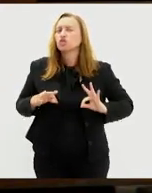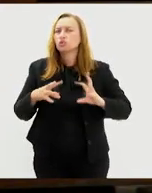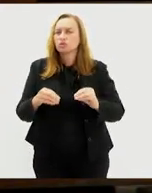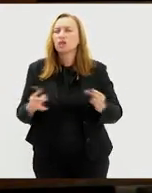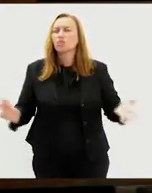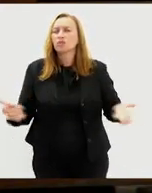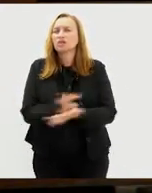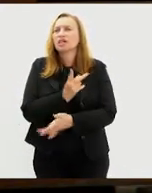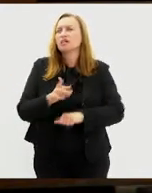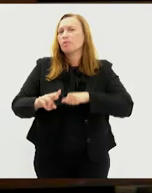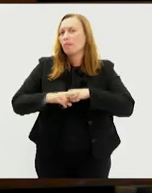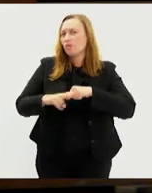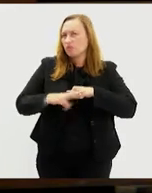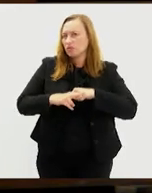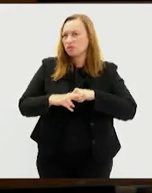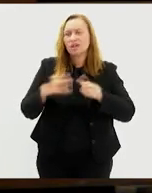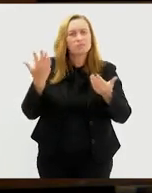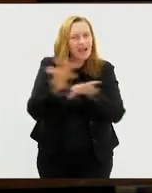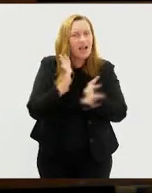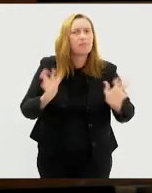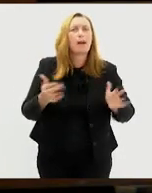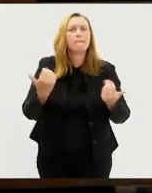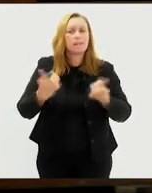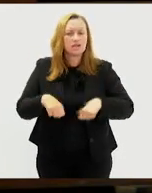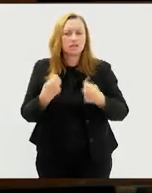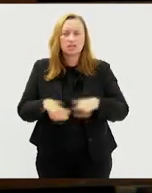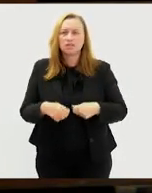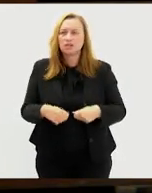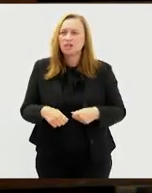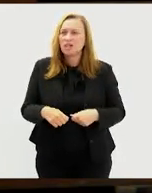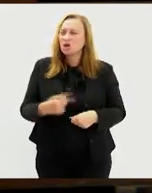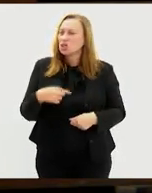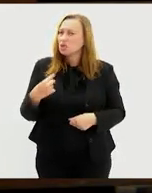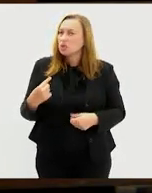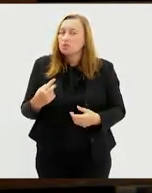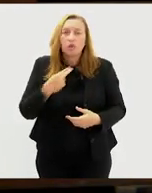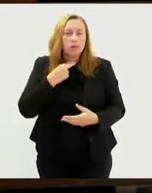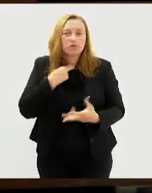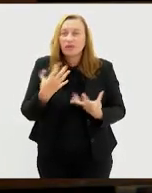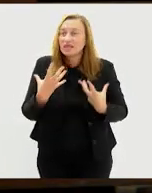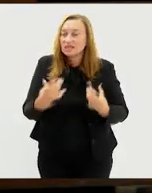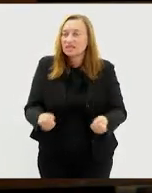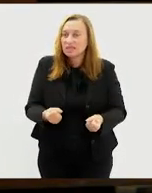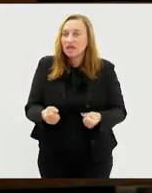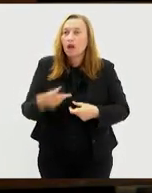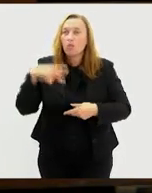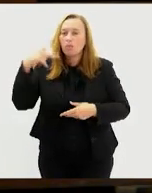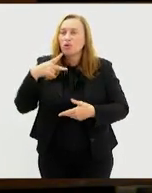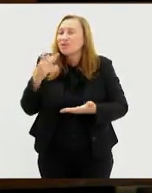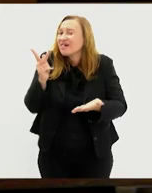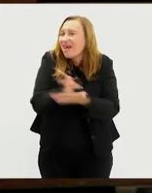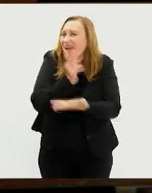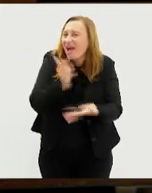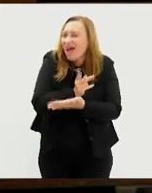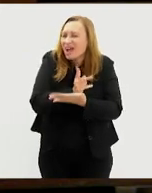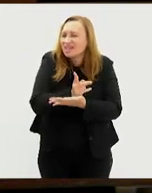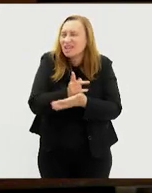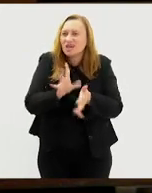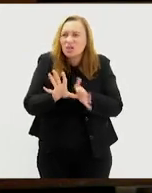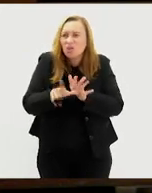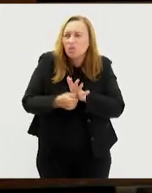contte tem que dar um basta não dá mais para aturar essa política nojenta nevasta praticada pelo prefeito